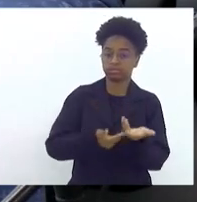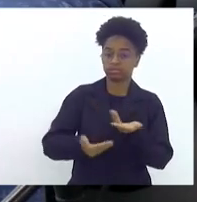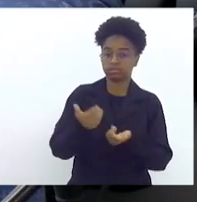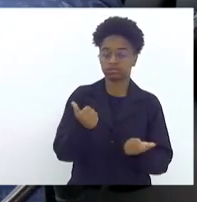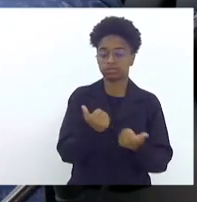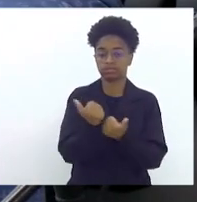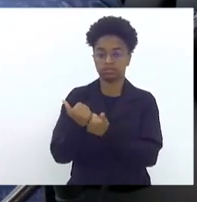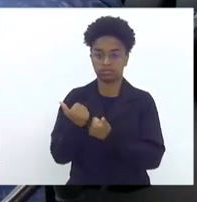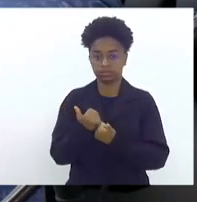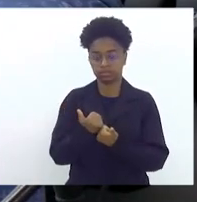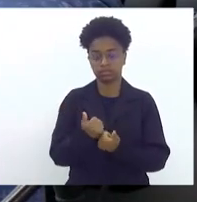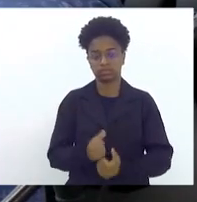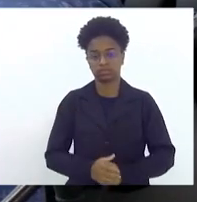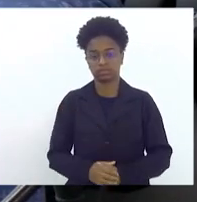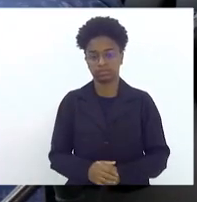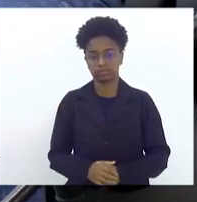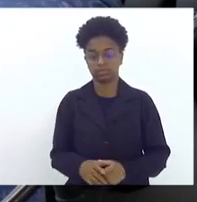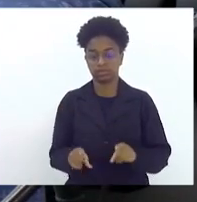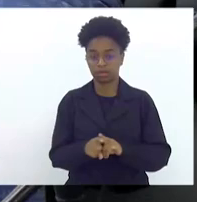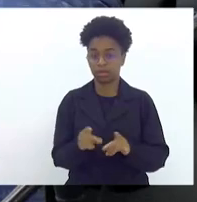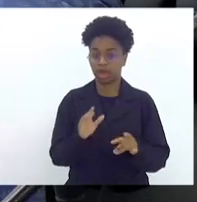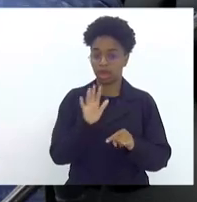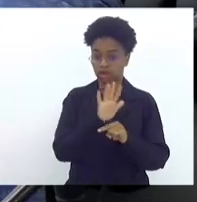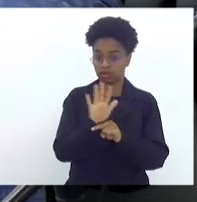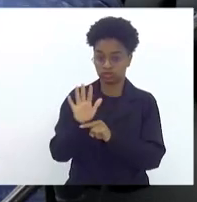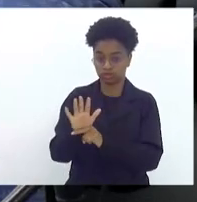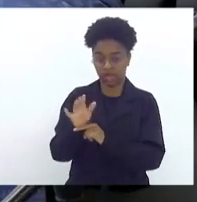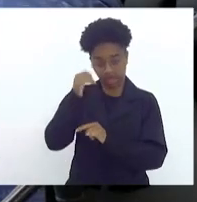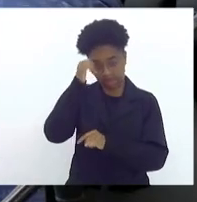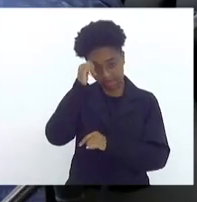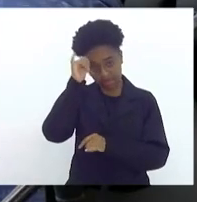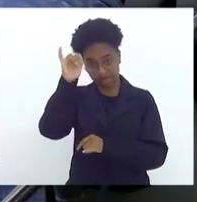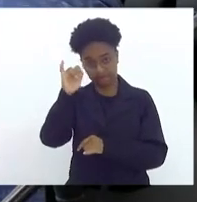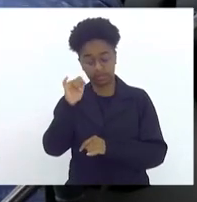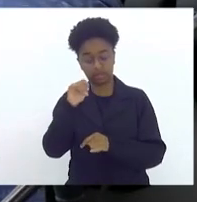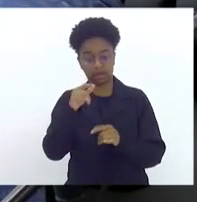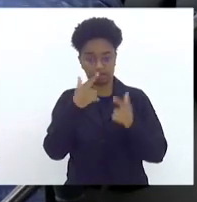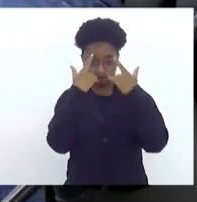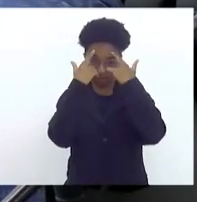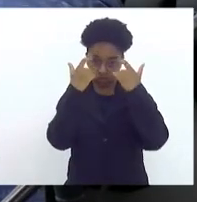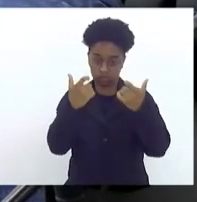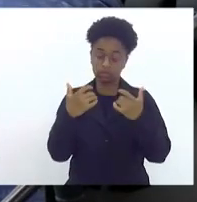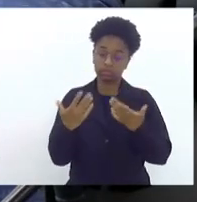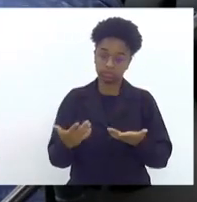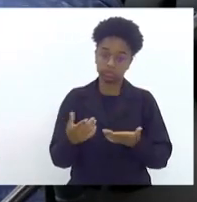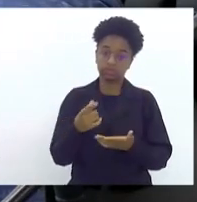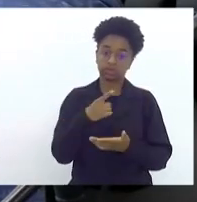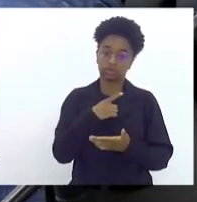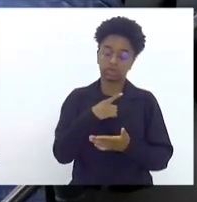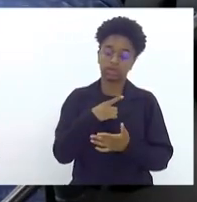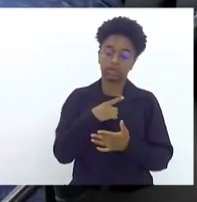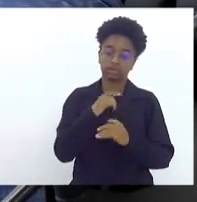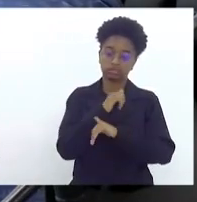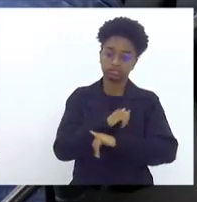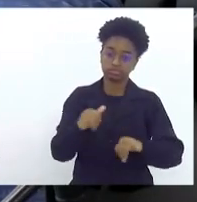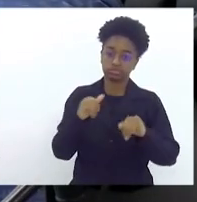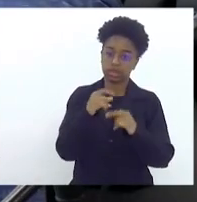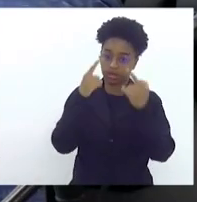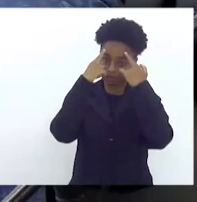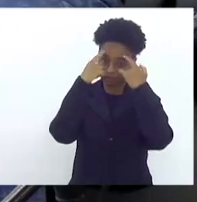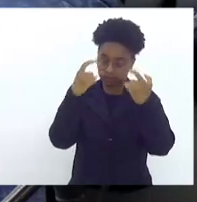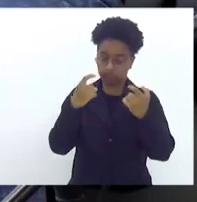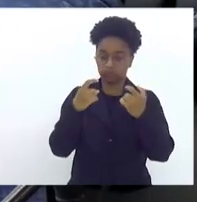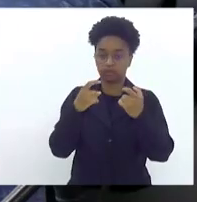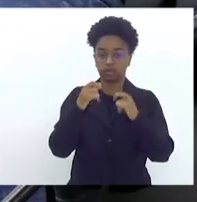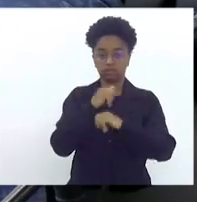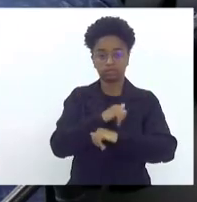inclusive ajudar em campanhas de prevenção até a campanhas em prevenção e acelerar